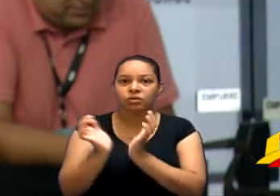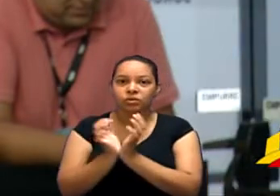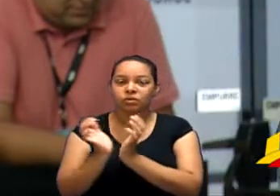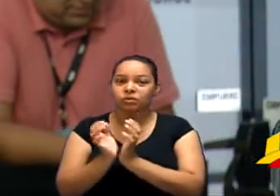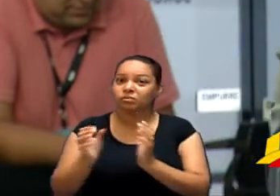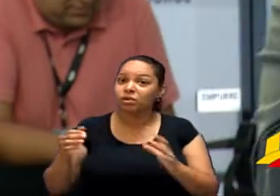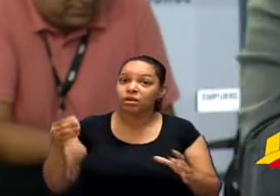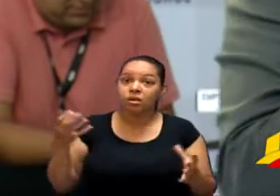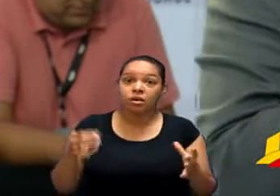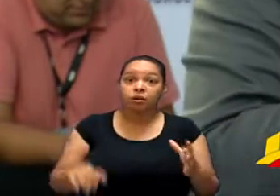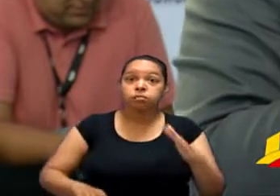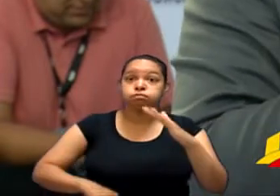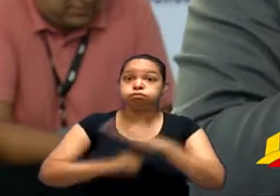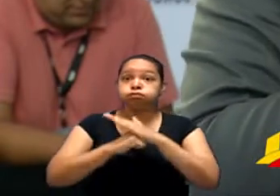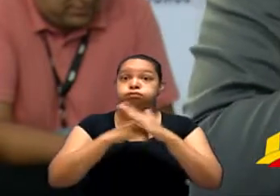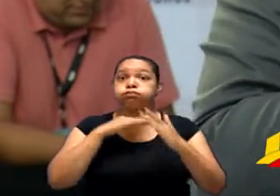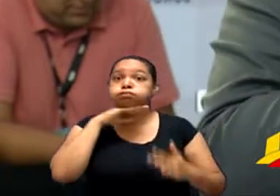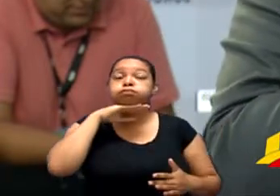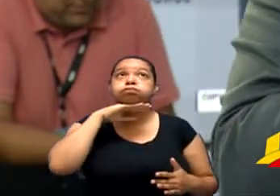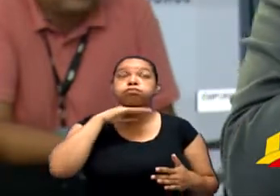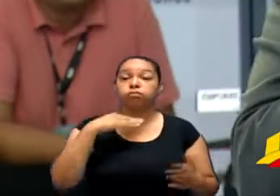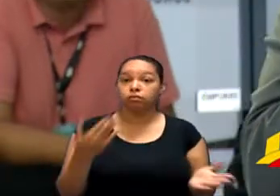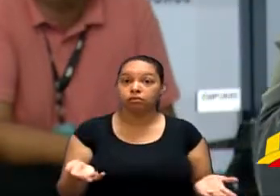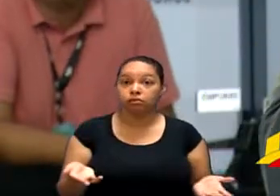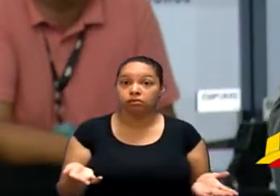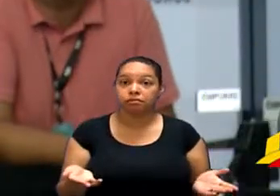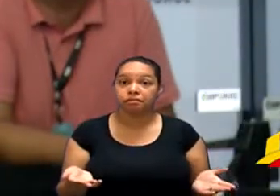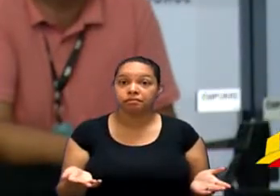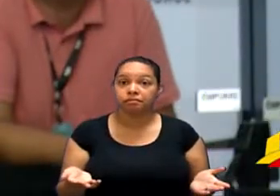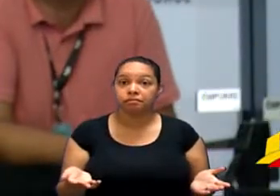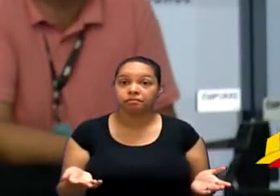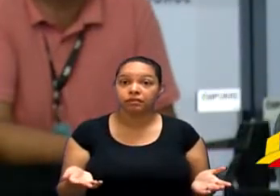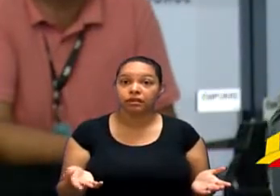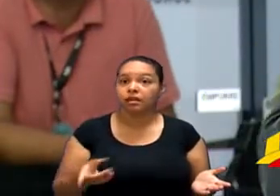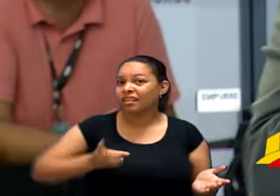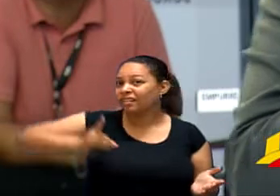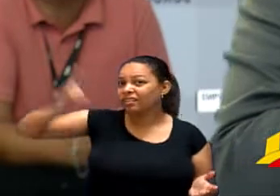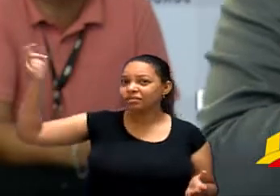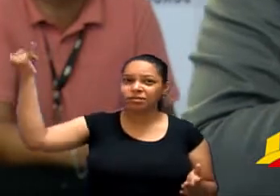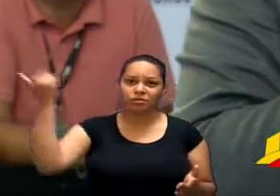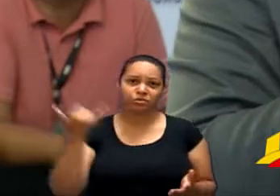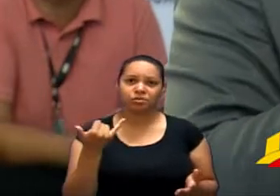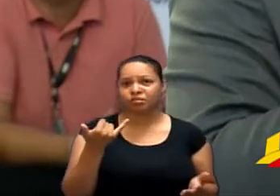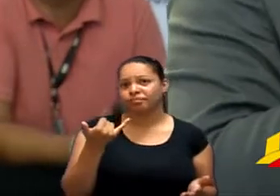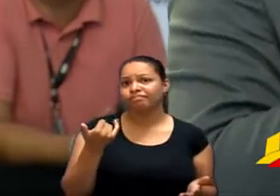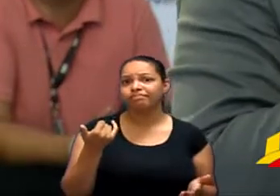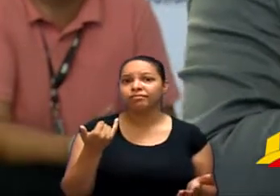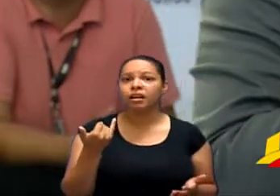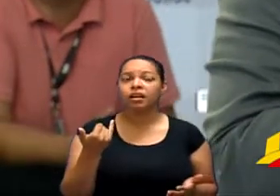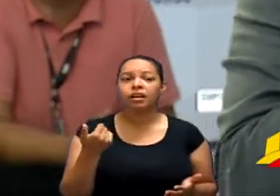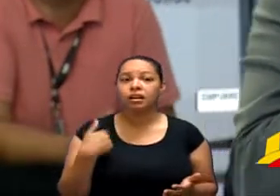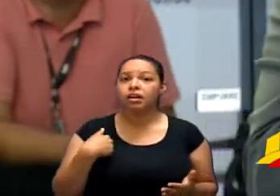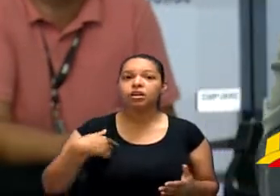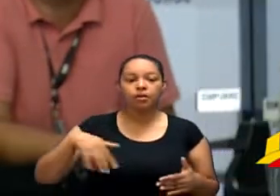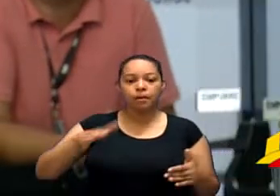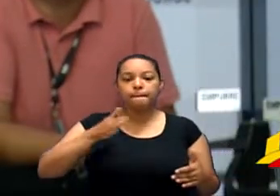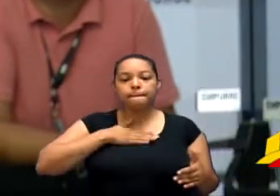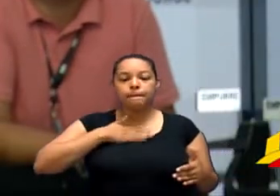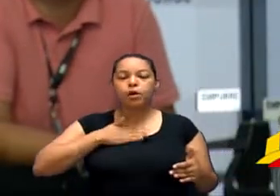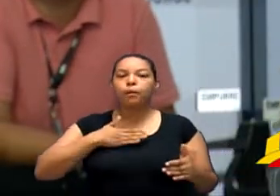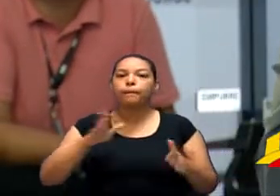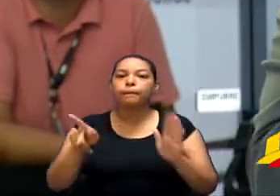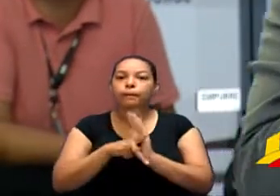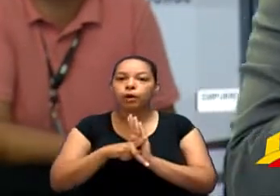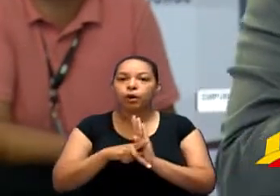e o povo vem falar comigo daí Deus falou comigo e eu vou fazer monta um escritório que eu já falei na